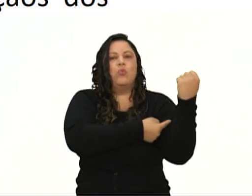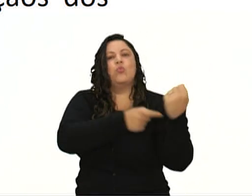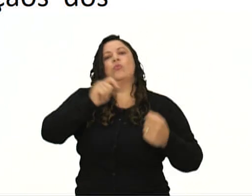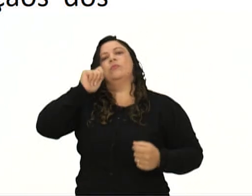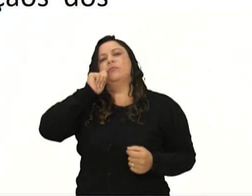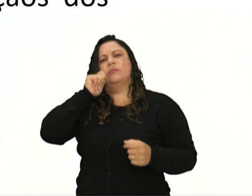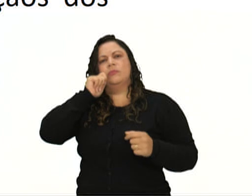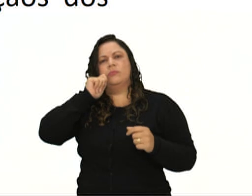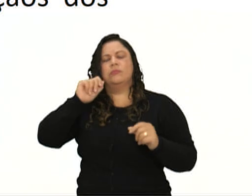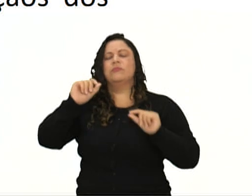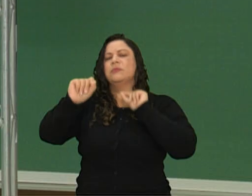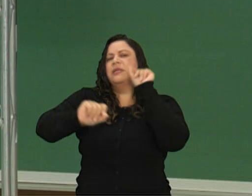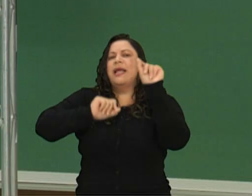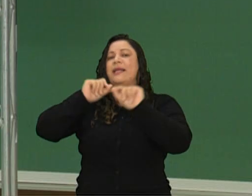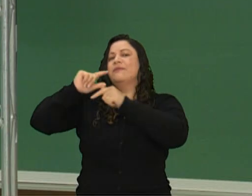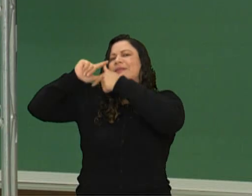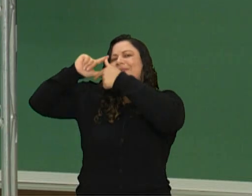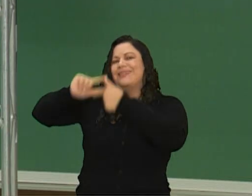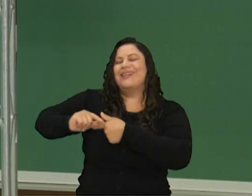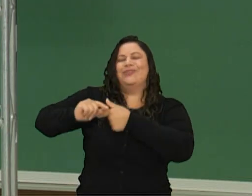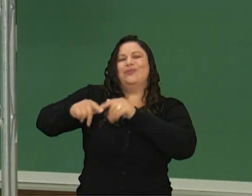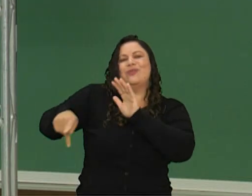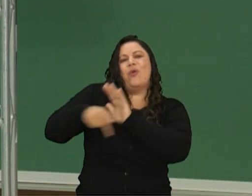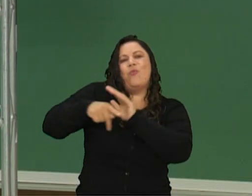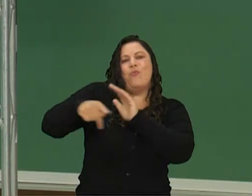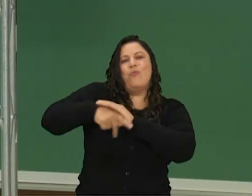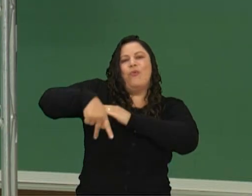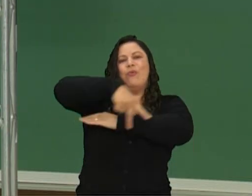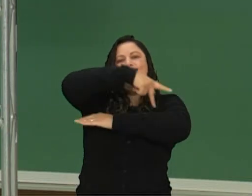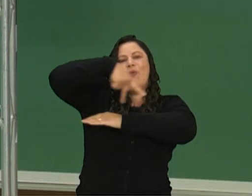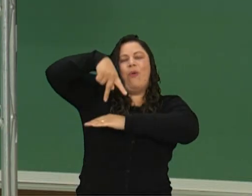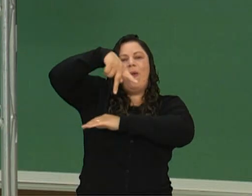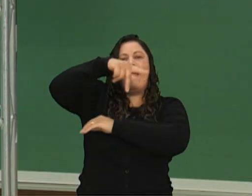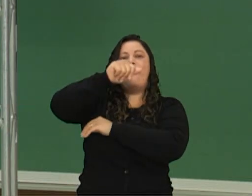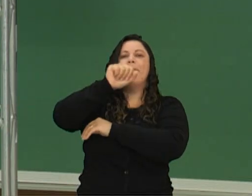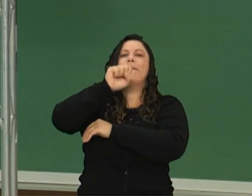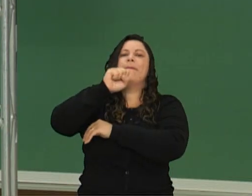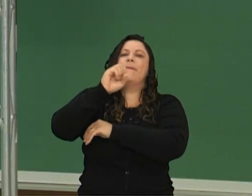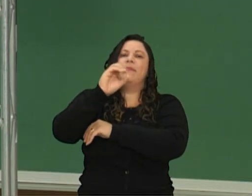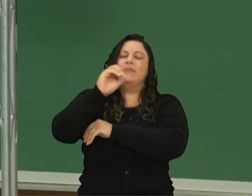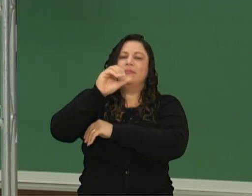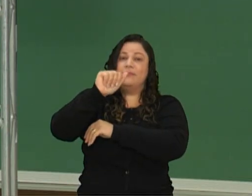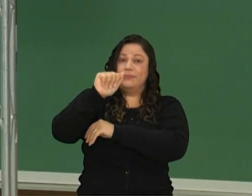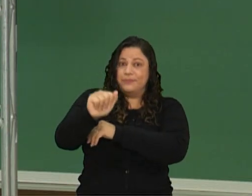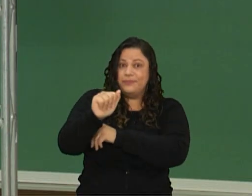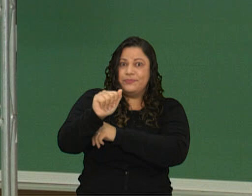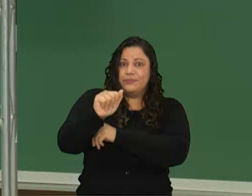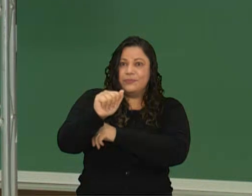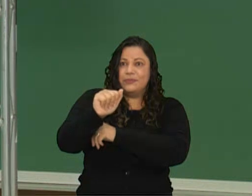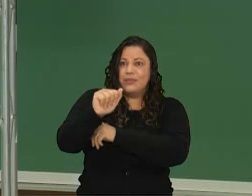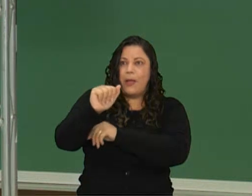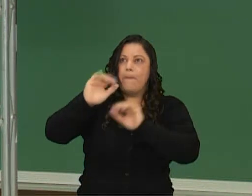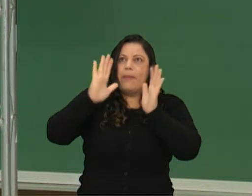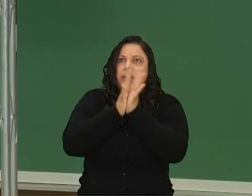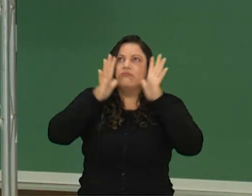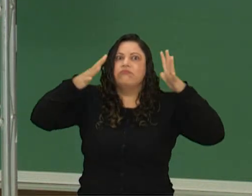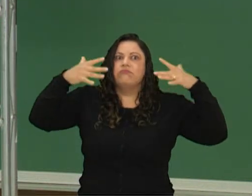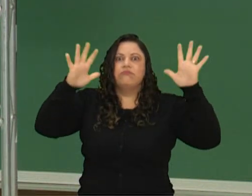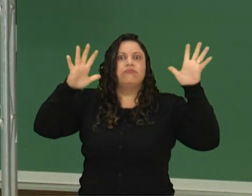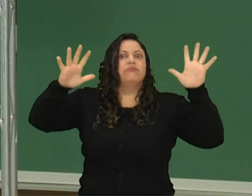Páscoa. Talvez seja o momento mais celebrado da cultura ucraniana e polonesa, seja a Páscoa. Isso